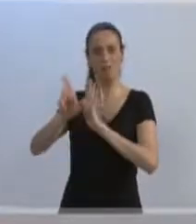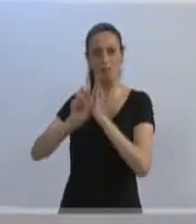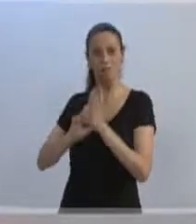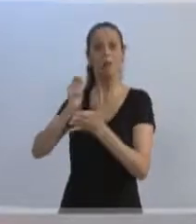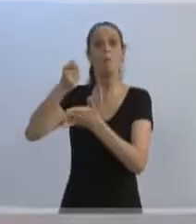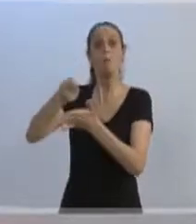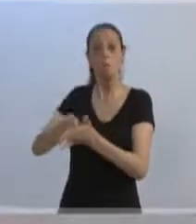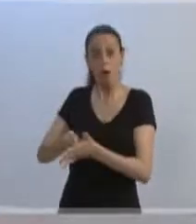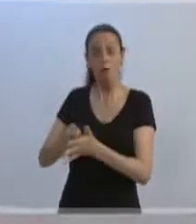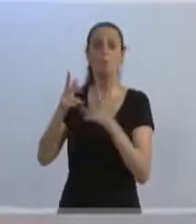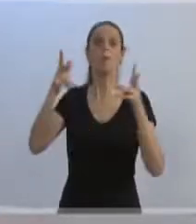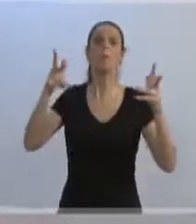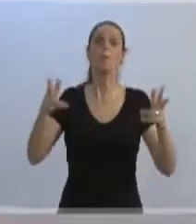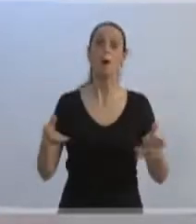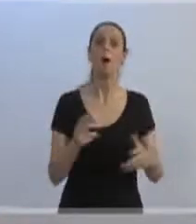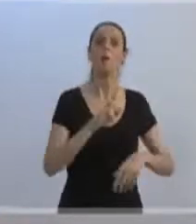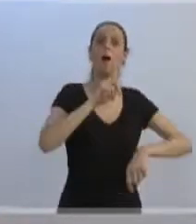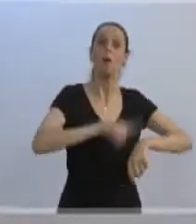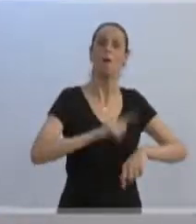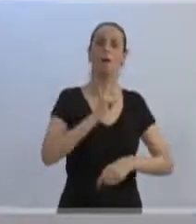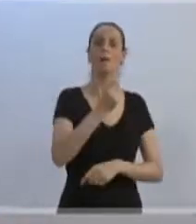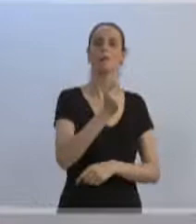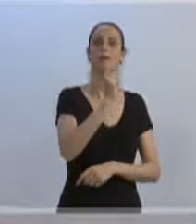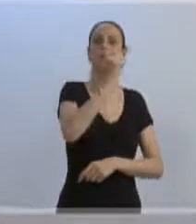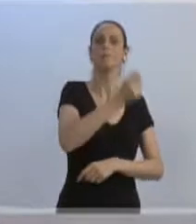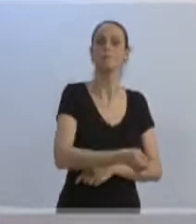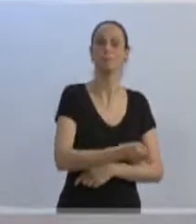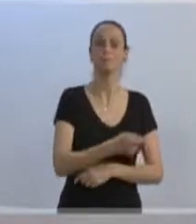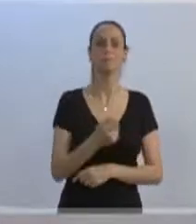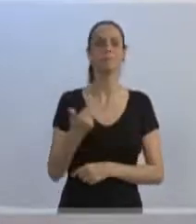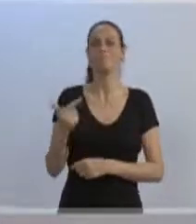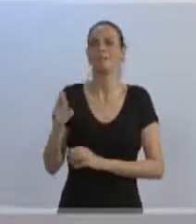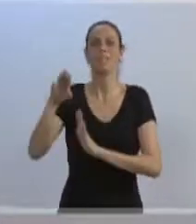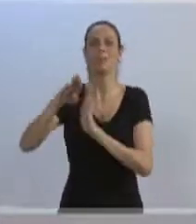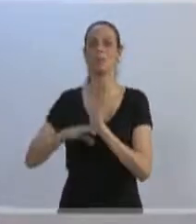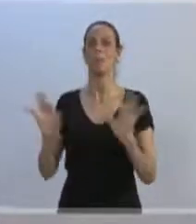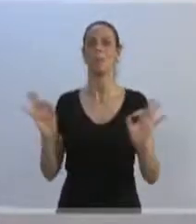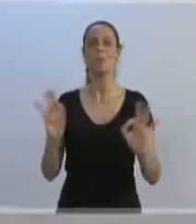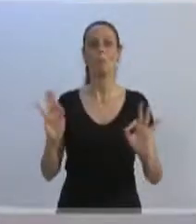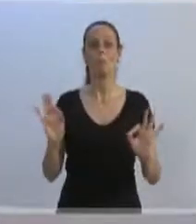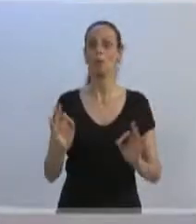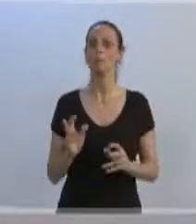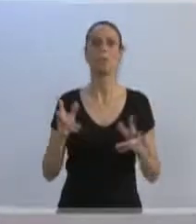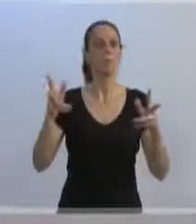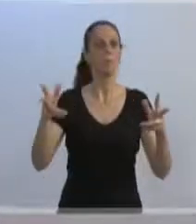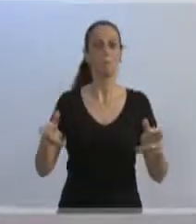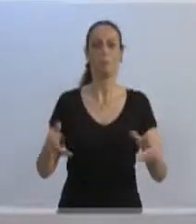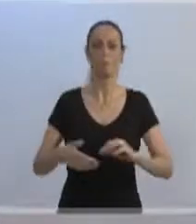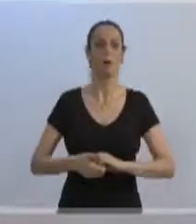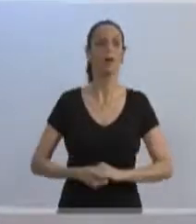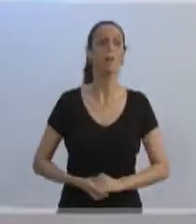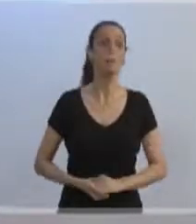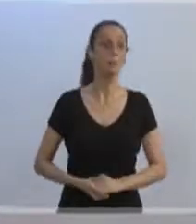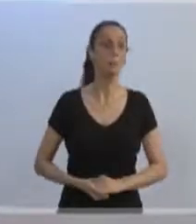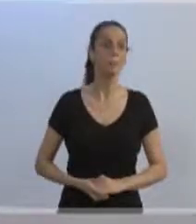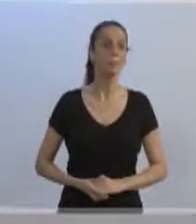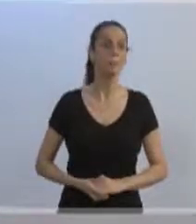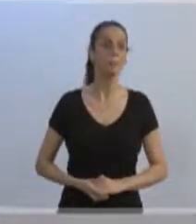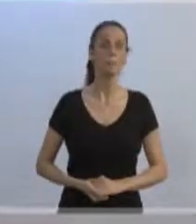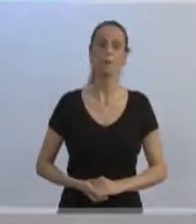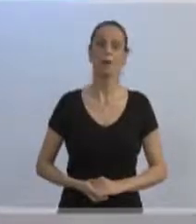pagando ela no meio o valor que eu pago se eu for pagar em dinheiro né na hora do embarque então são várias questões